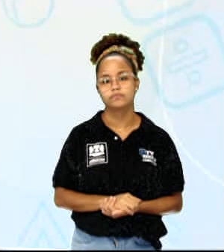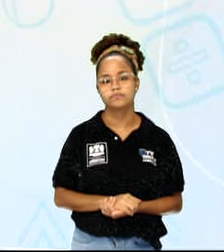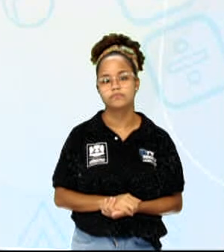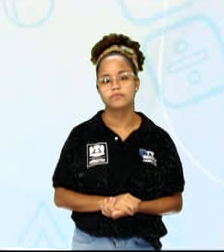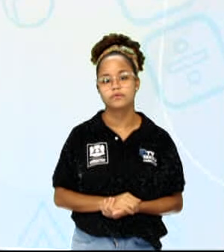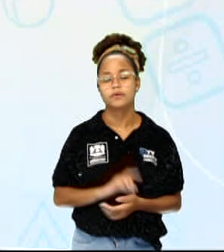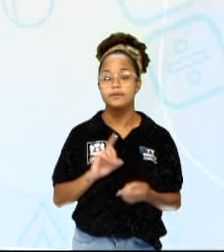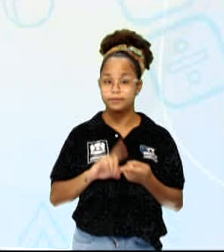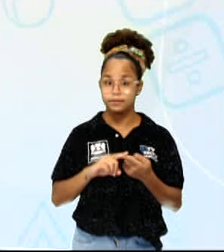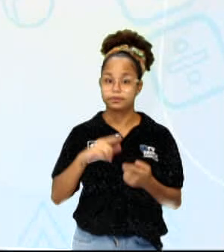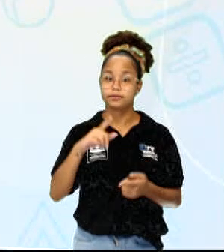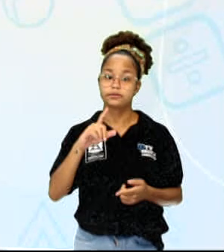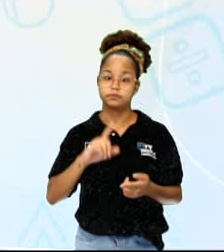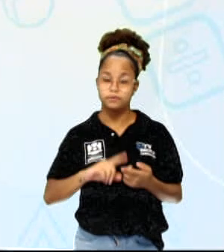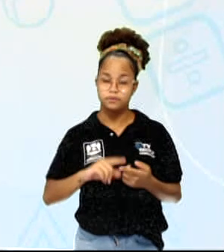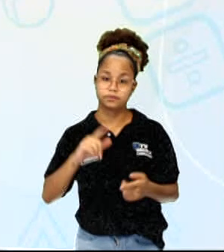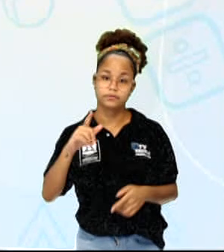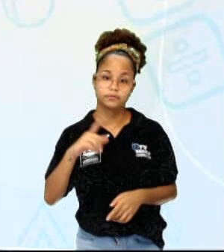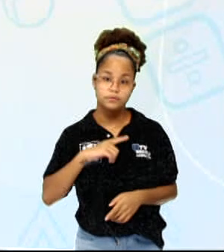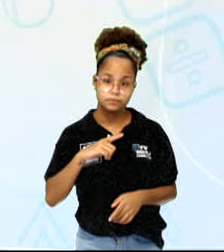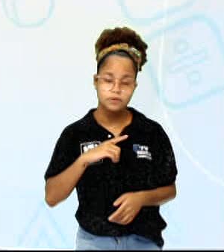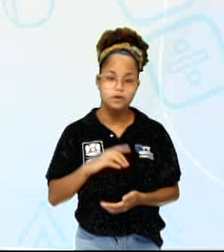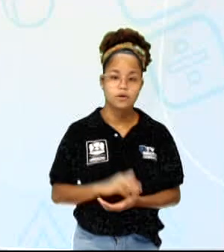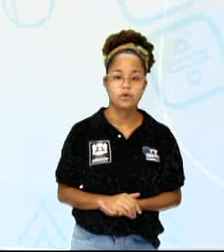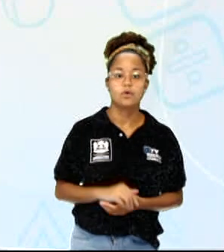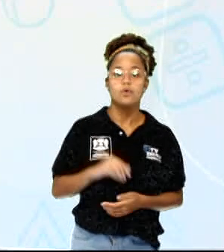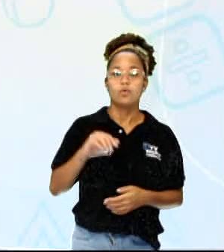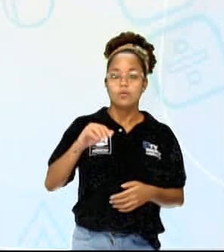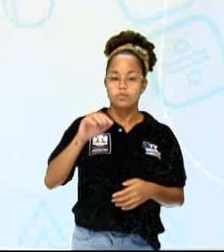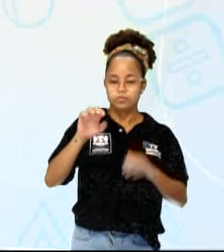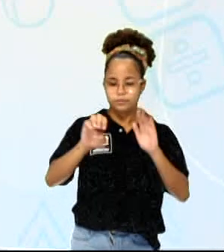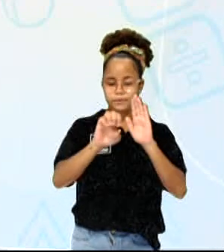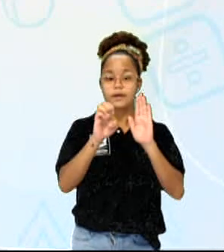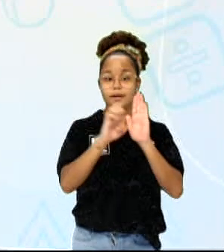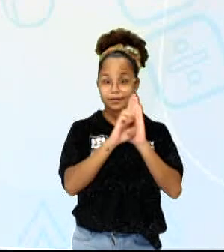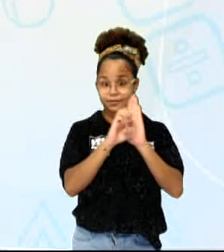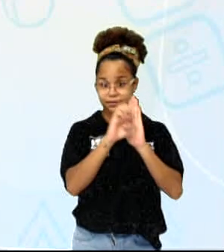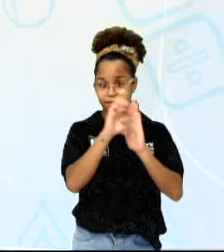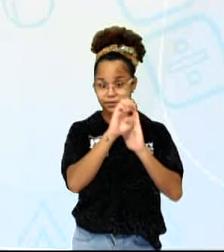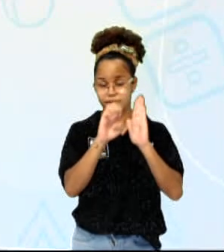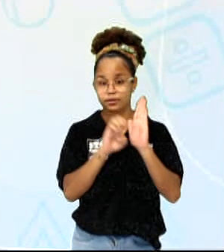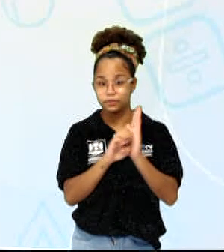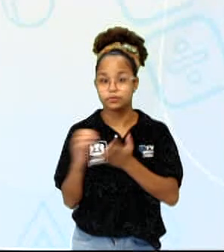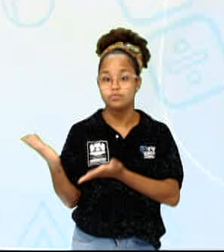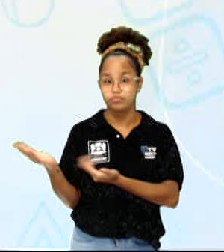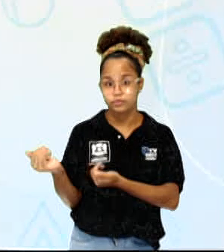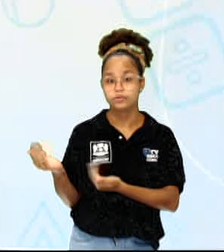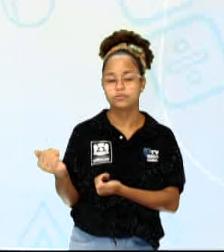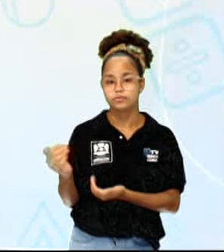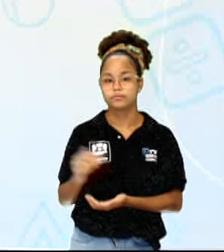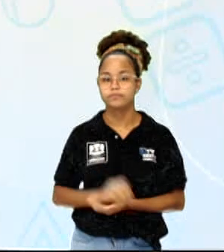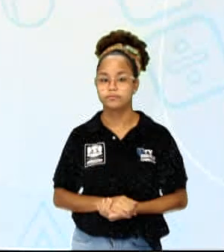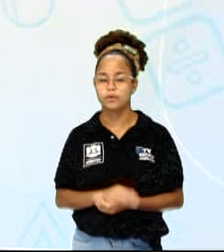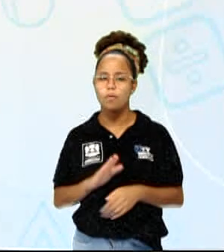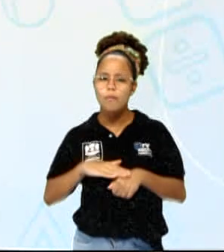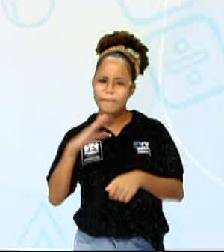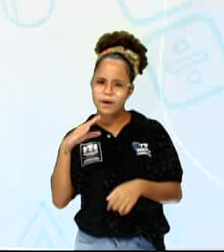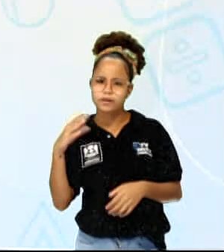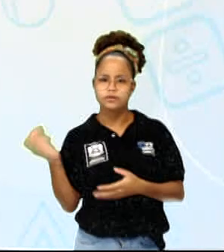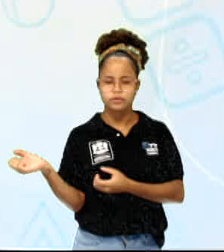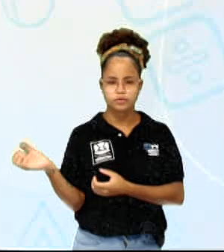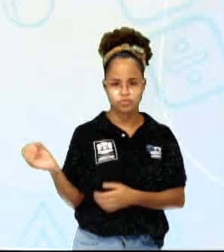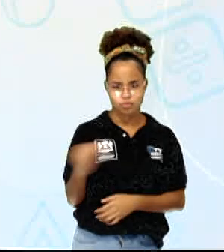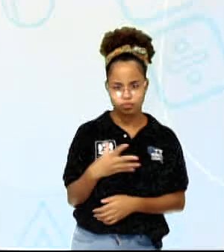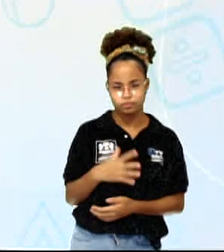Temos também o Estatuto da Juventude, o mais recente entre eles. E, por fim,